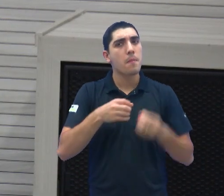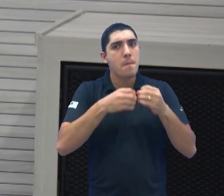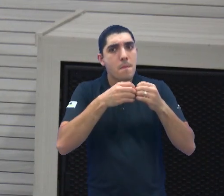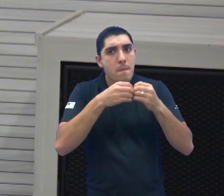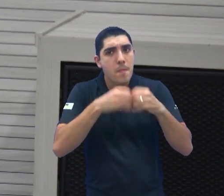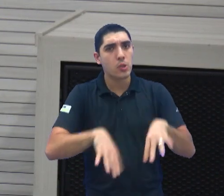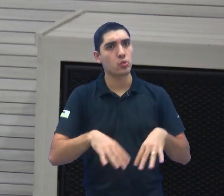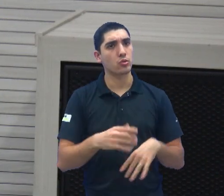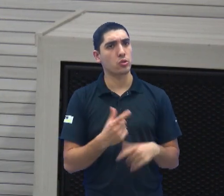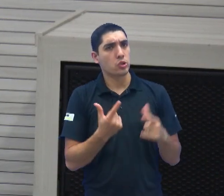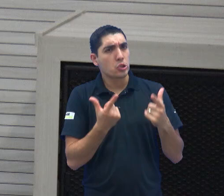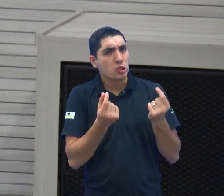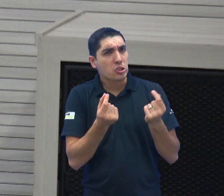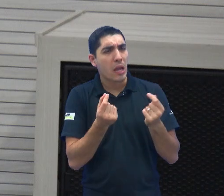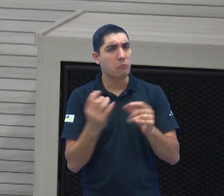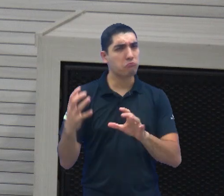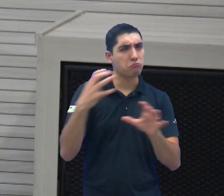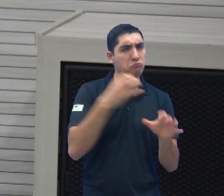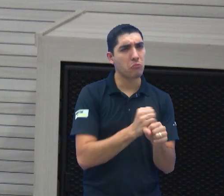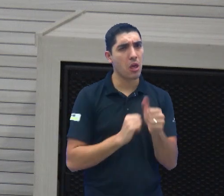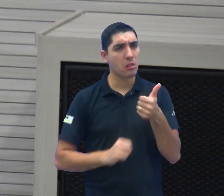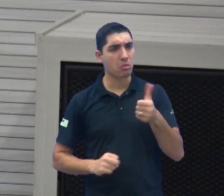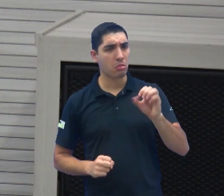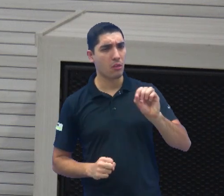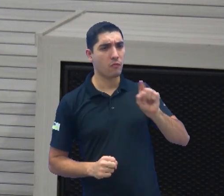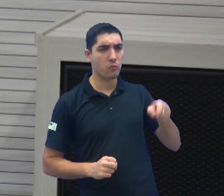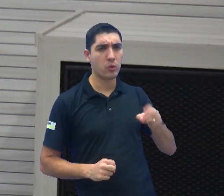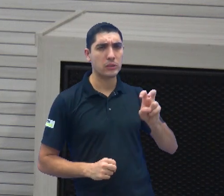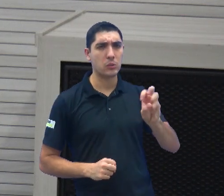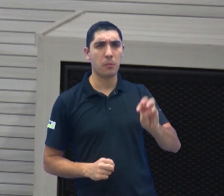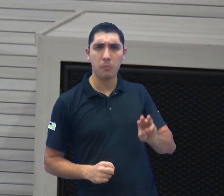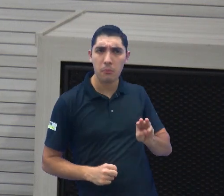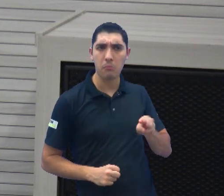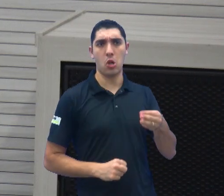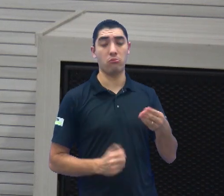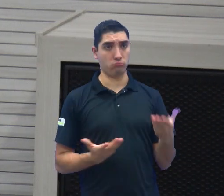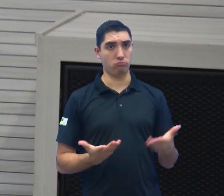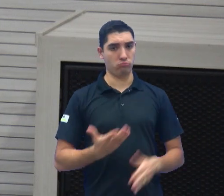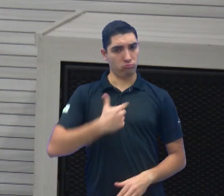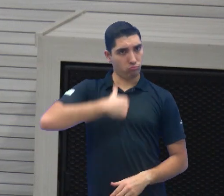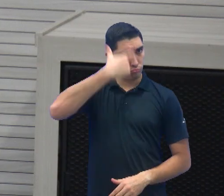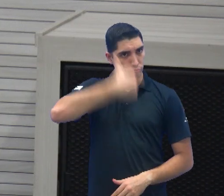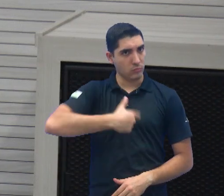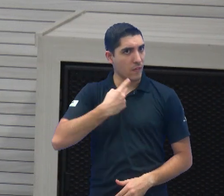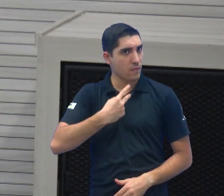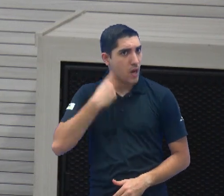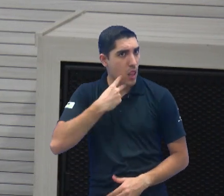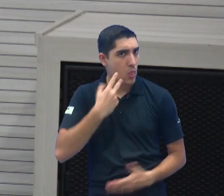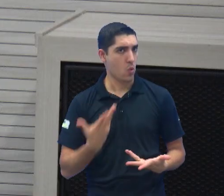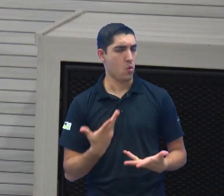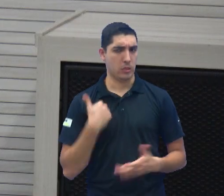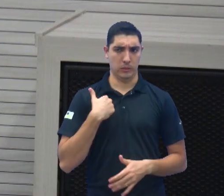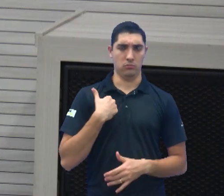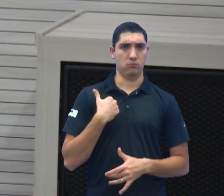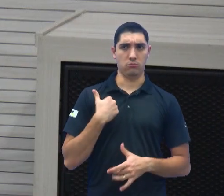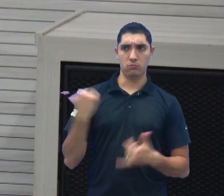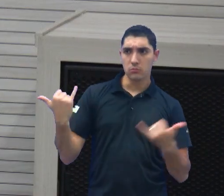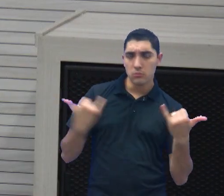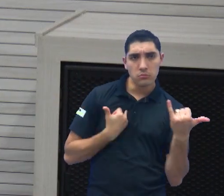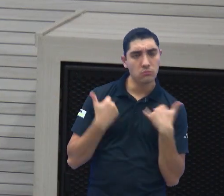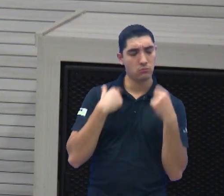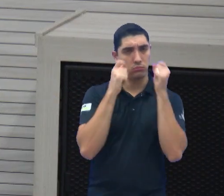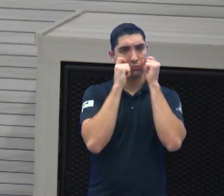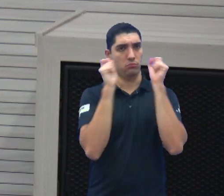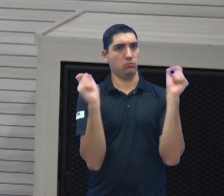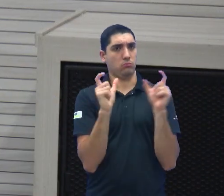10,5 milhões. Né? Então a gente, como vereador dessa casa, como parlamentar, diante disso, a gente espera que a